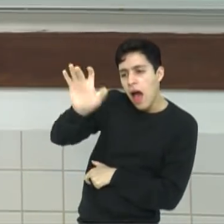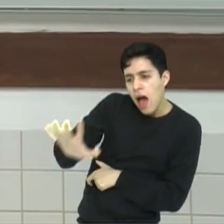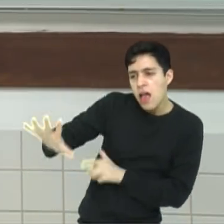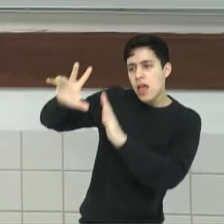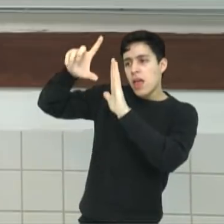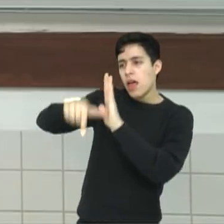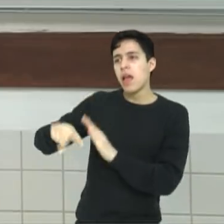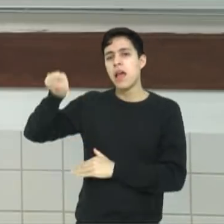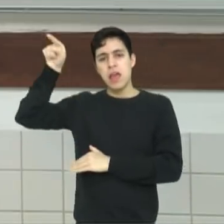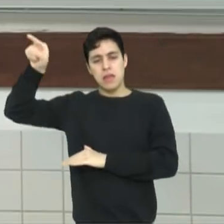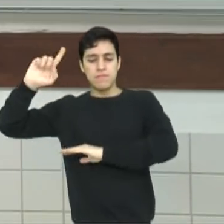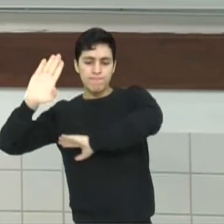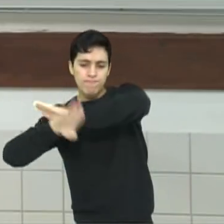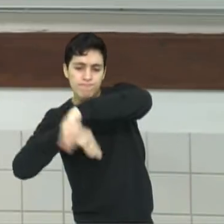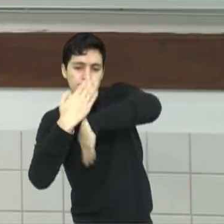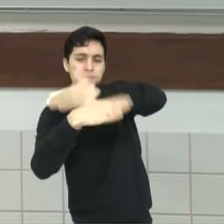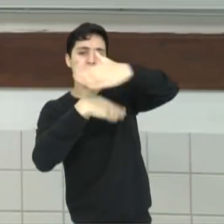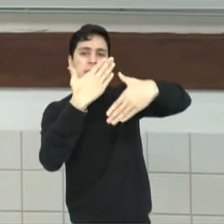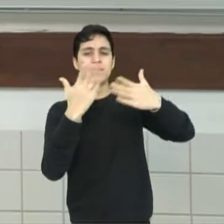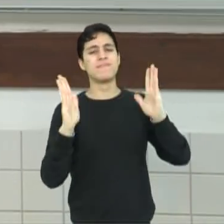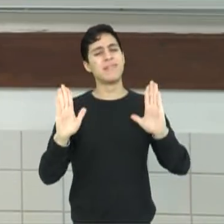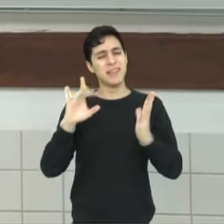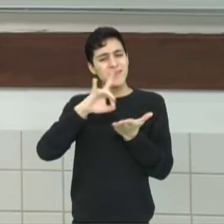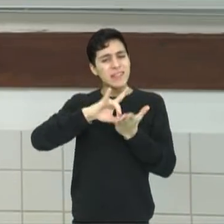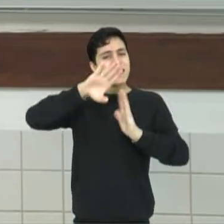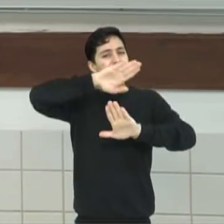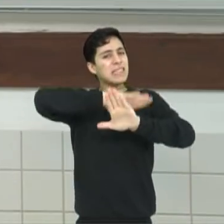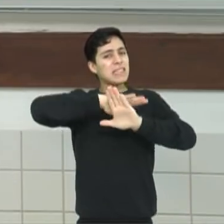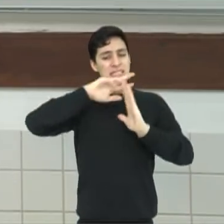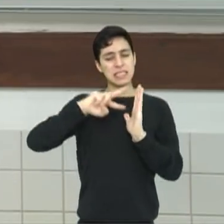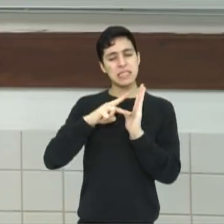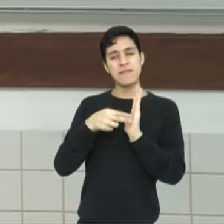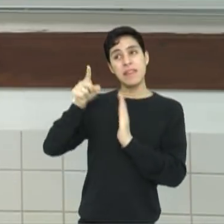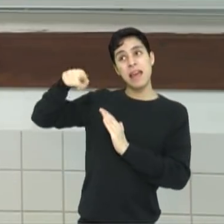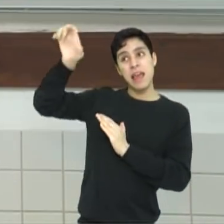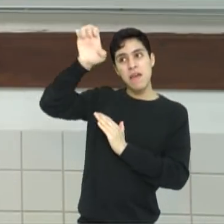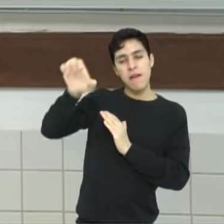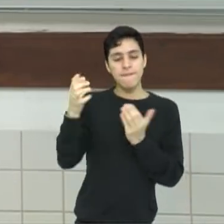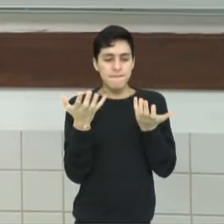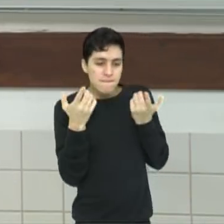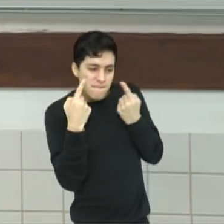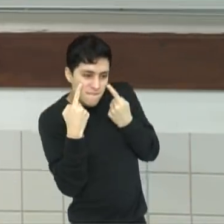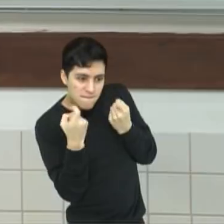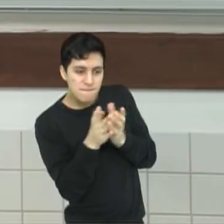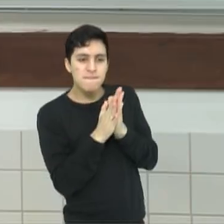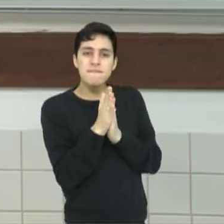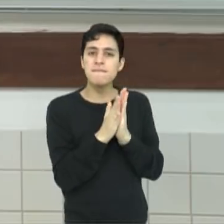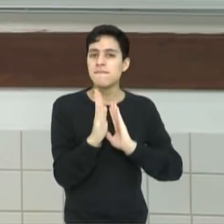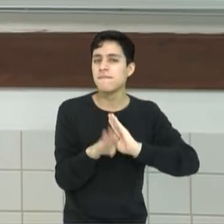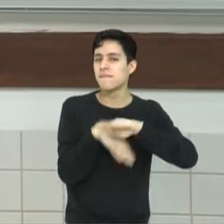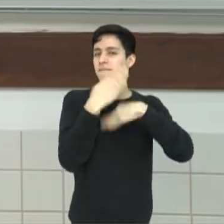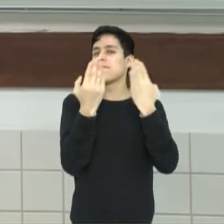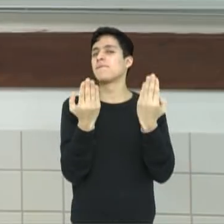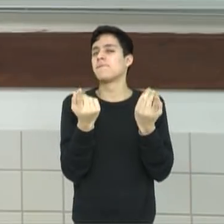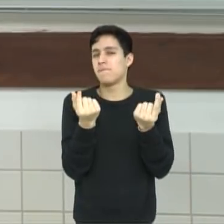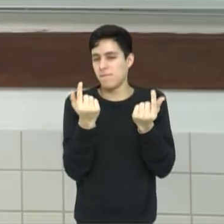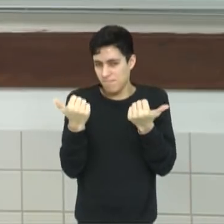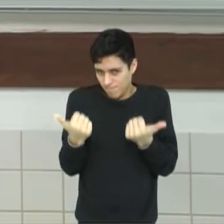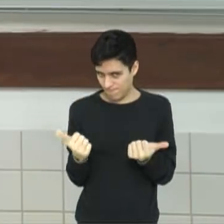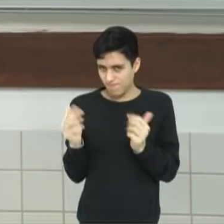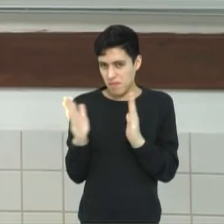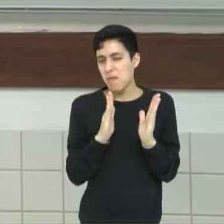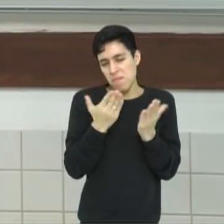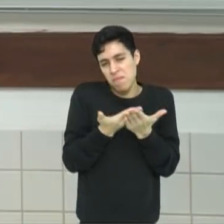missão civilizatória escondia os interesses econômicos das grandes potências europeias. E esse é o grande ponto das nossas aulas que vocês vão estudar com o Sr.